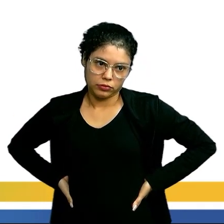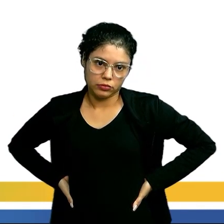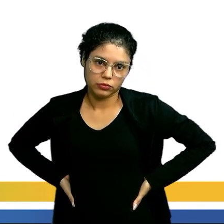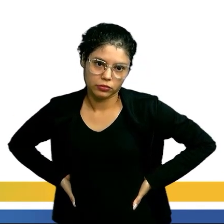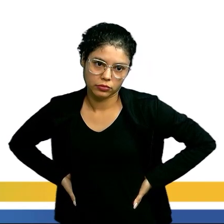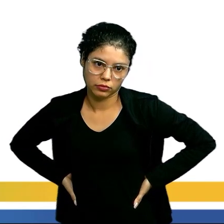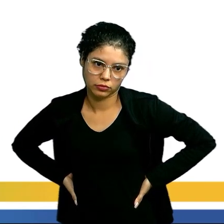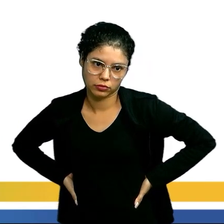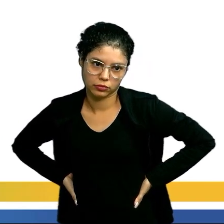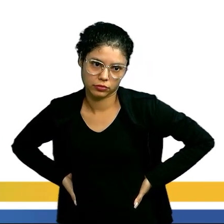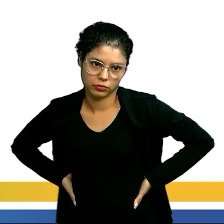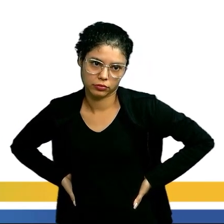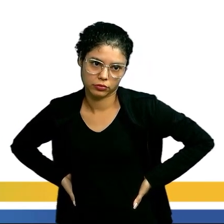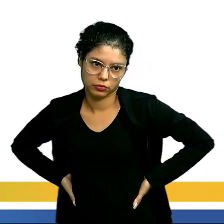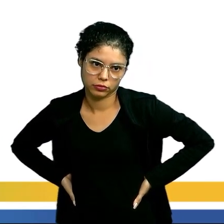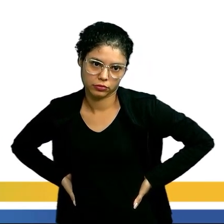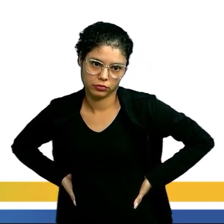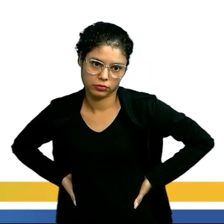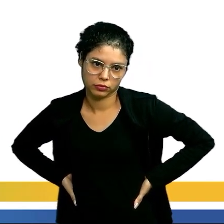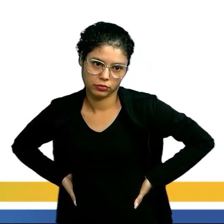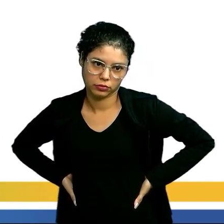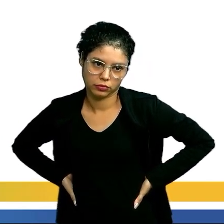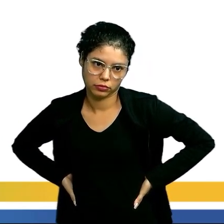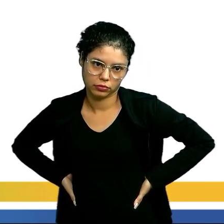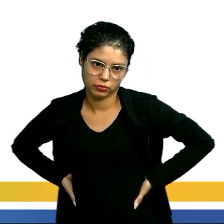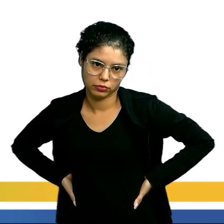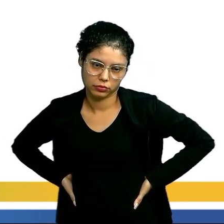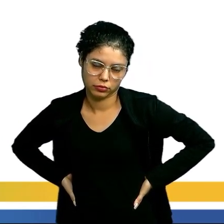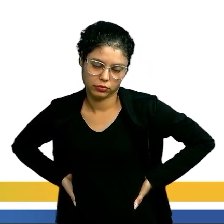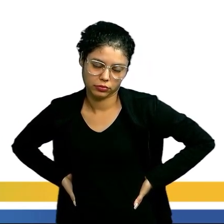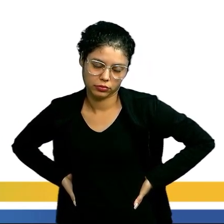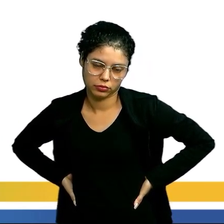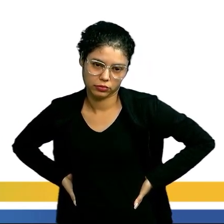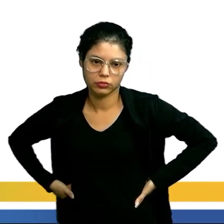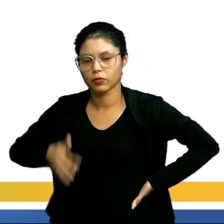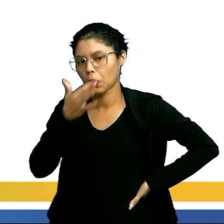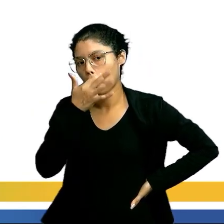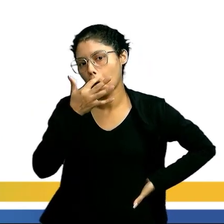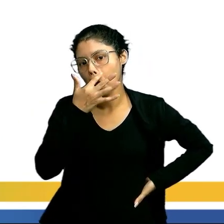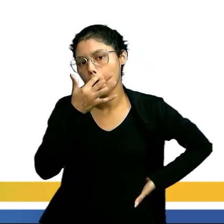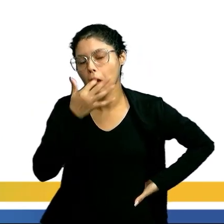ou seja, você vai ter ali uma energia potencial associada à gravidade. A